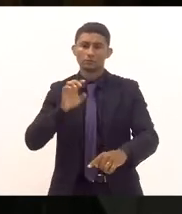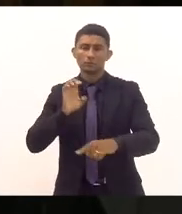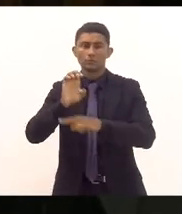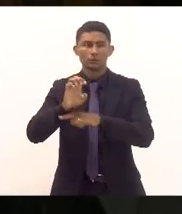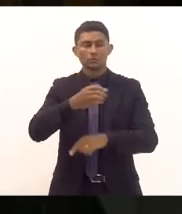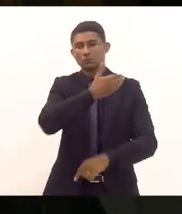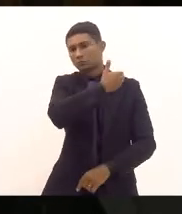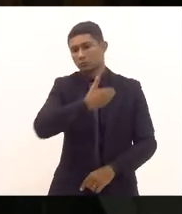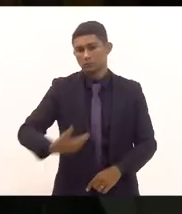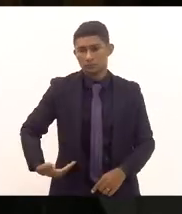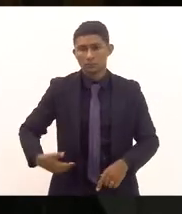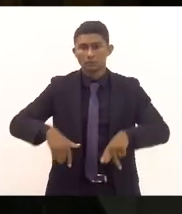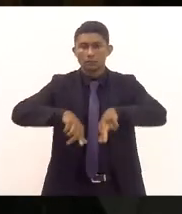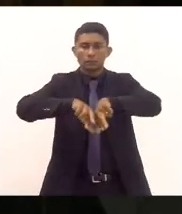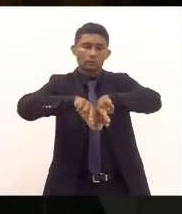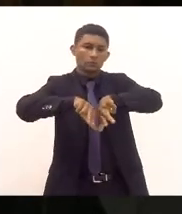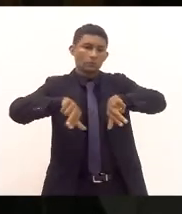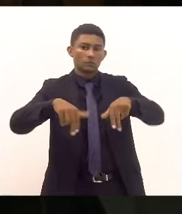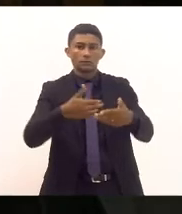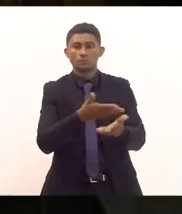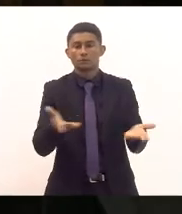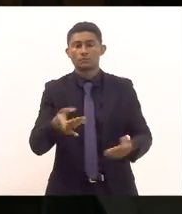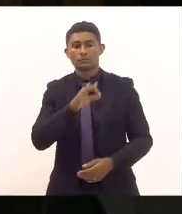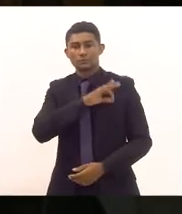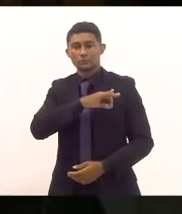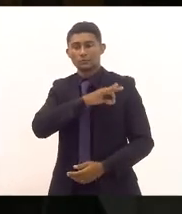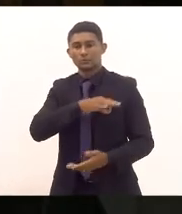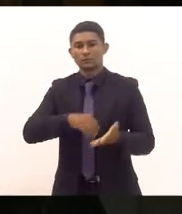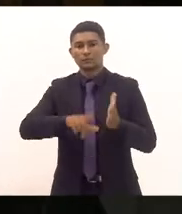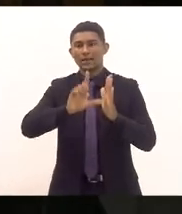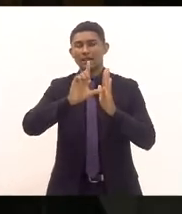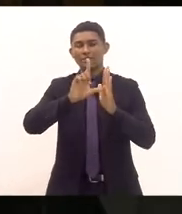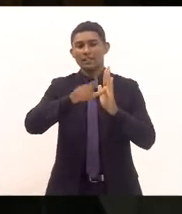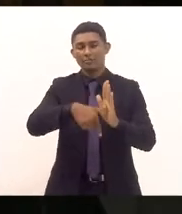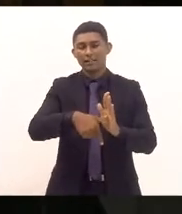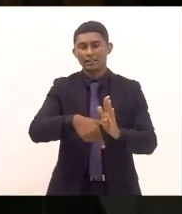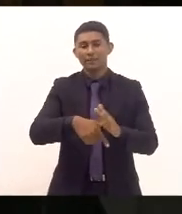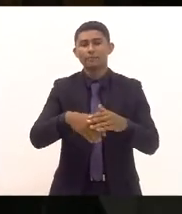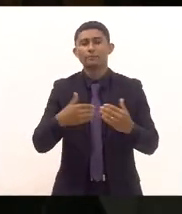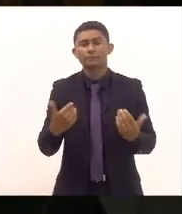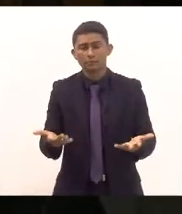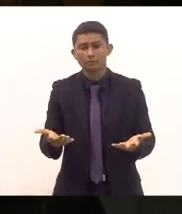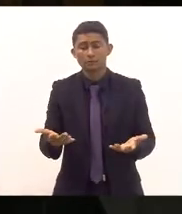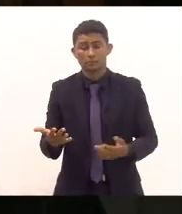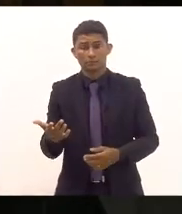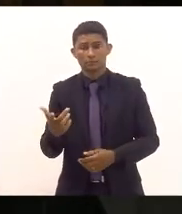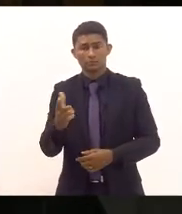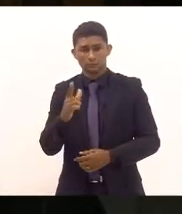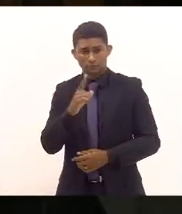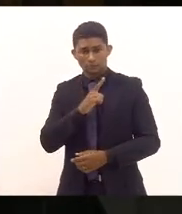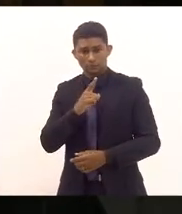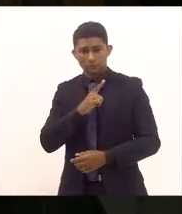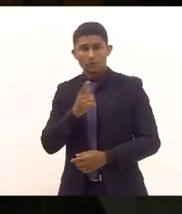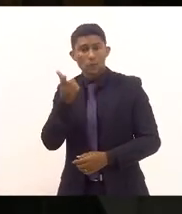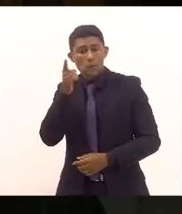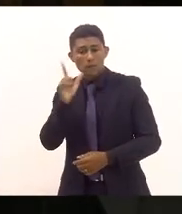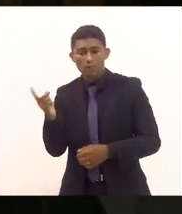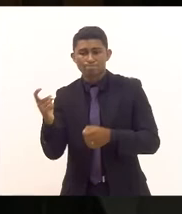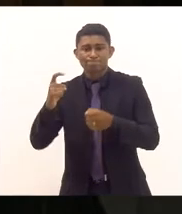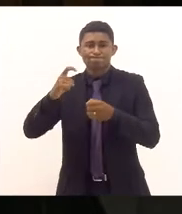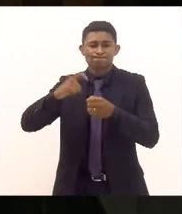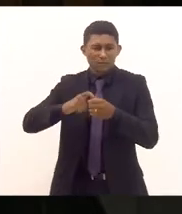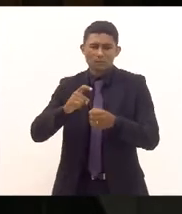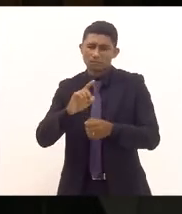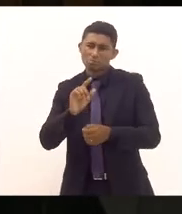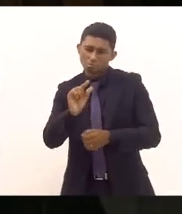de defasagem salarial e a gente conseguiu fazer uma recomposição parcial esse ano mas no caso da UENF